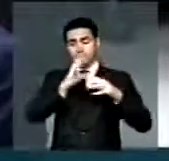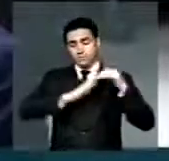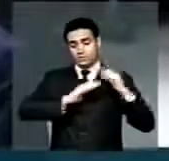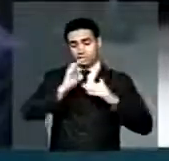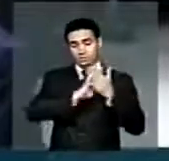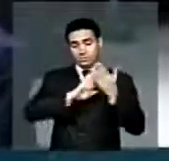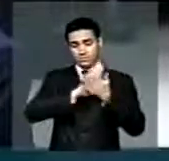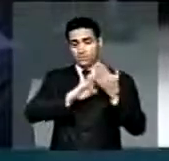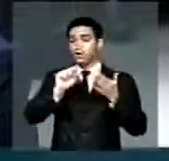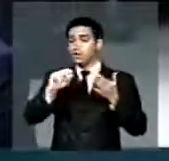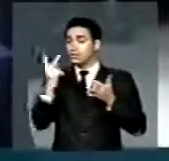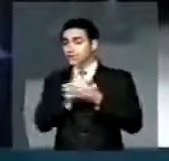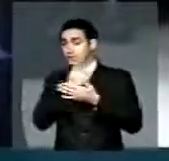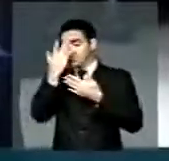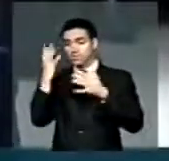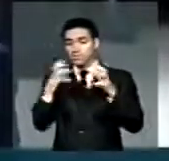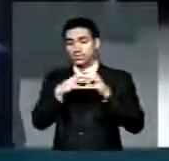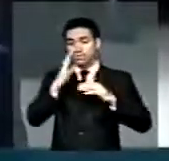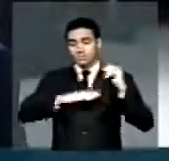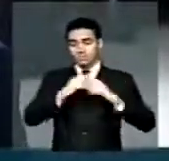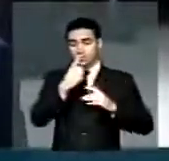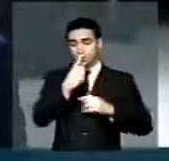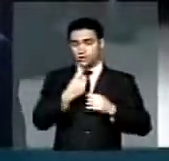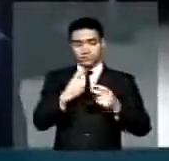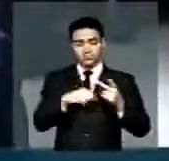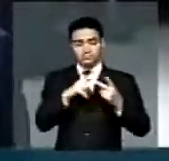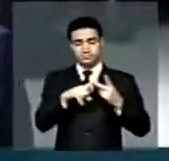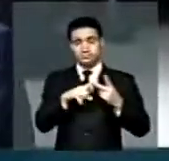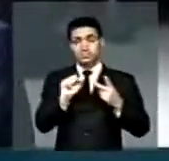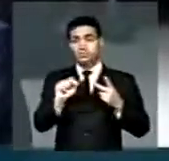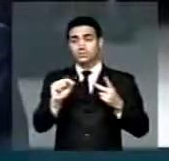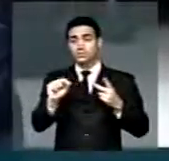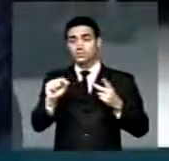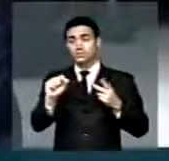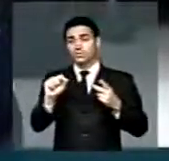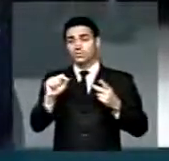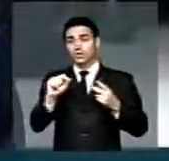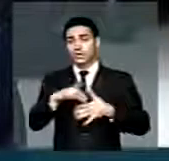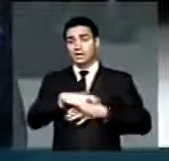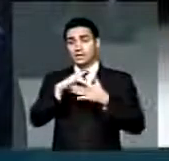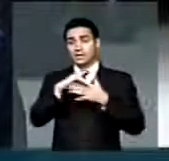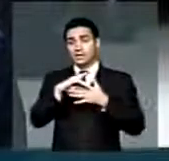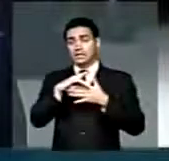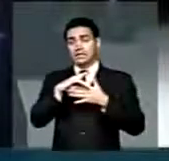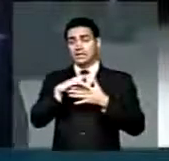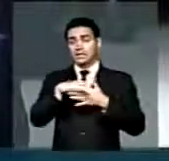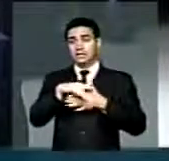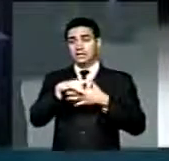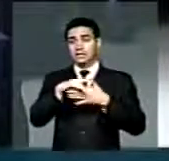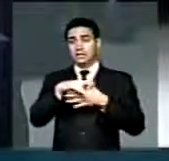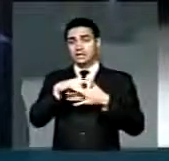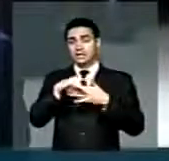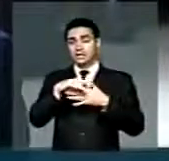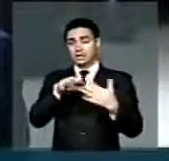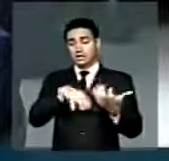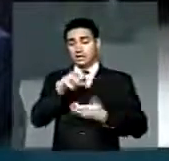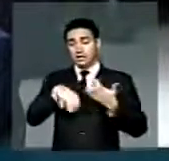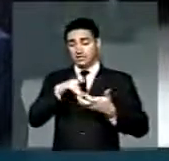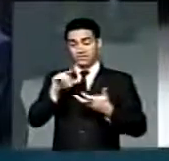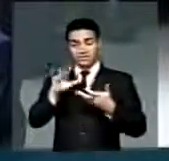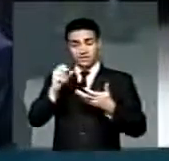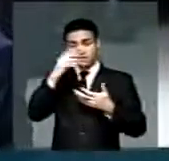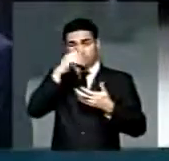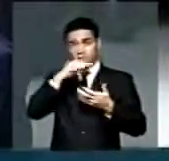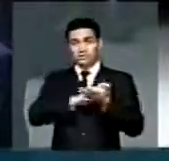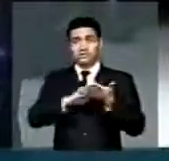o que aconteceu com os lixeiros no Rio de Janeiro, em que a liderança da greve atropelou